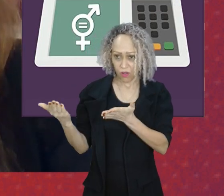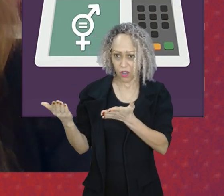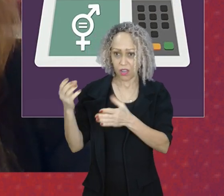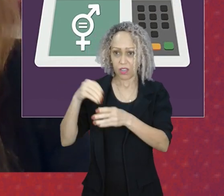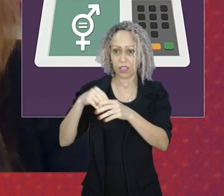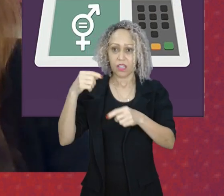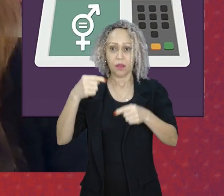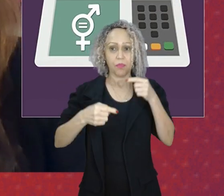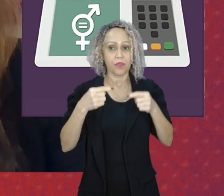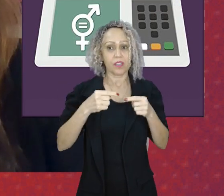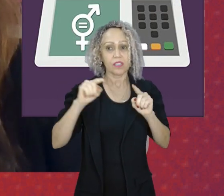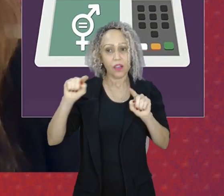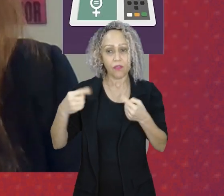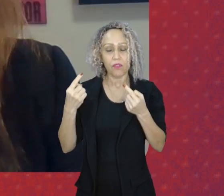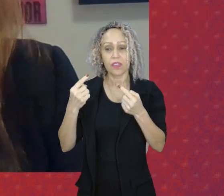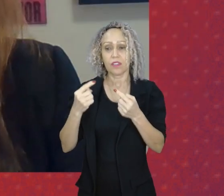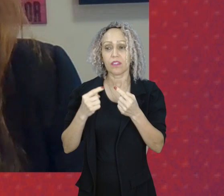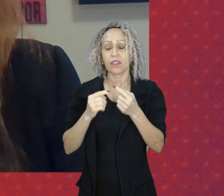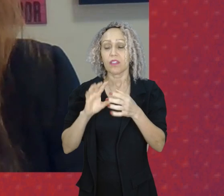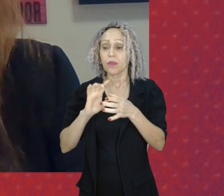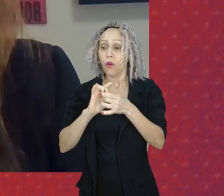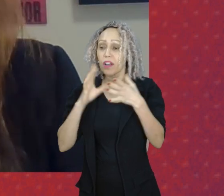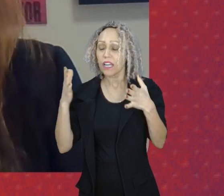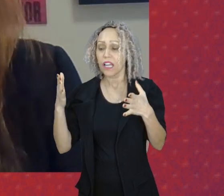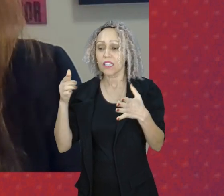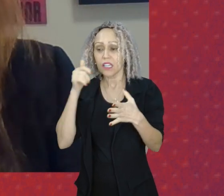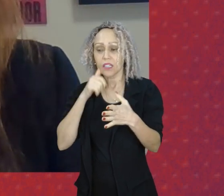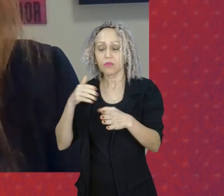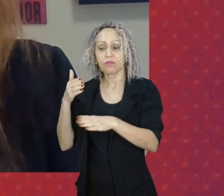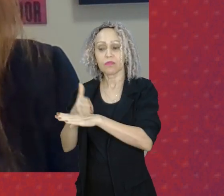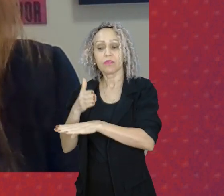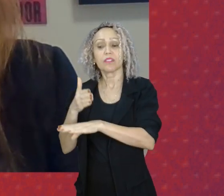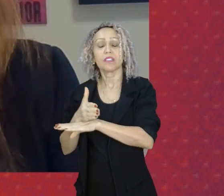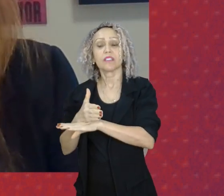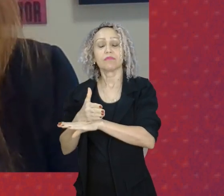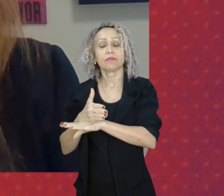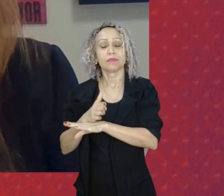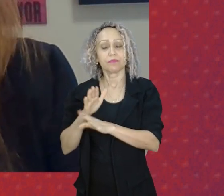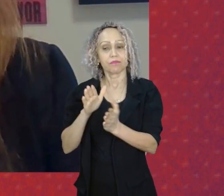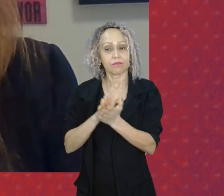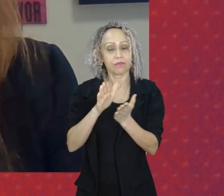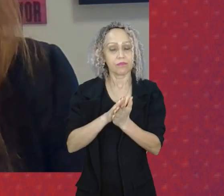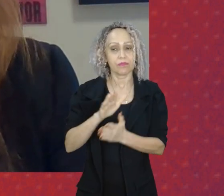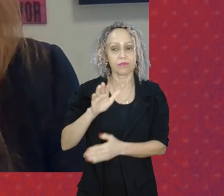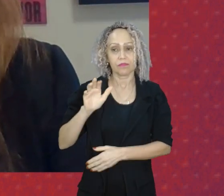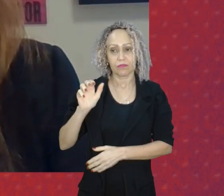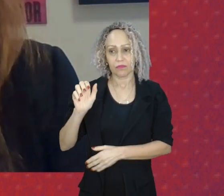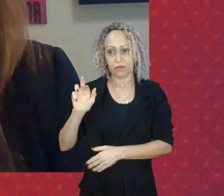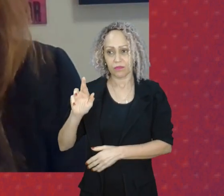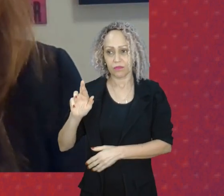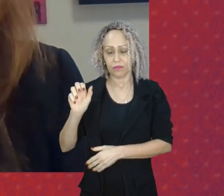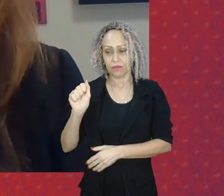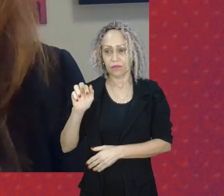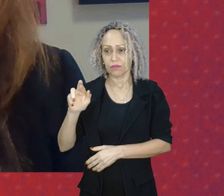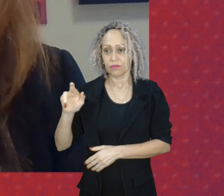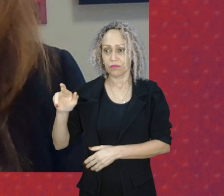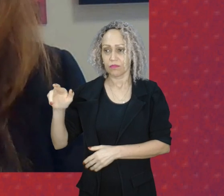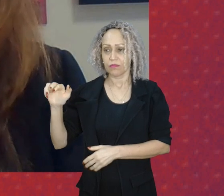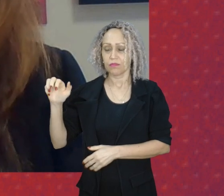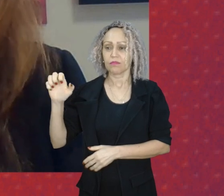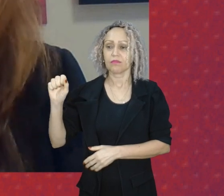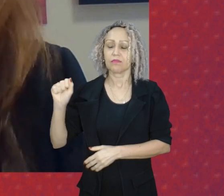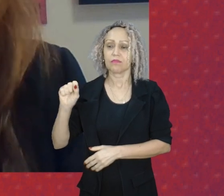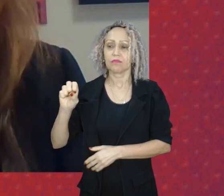editora Raiz. E queria comentar com vocês um pouco sobre os direitos das mulheres hoje, sobre as políticas afirmativas